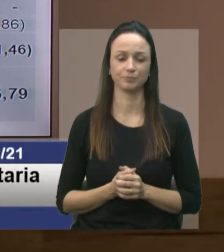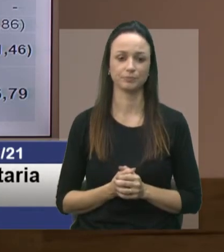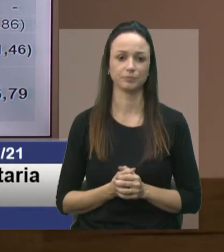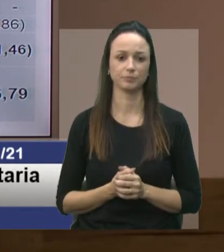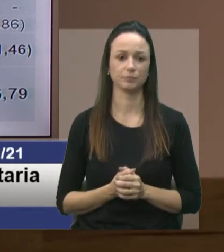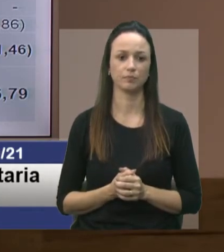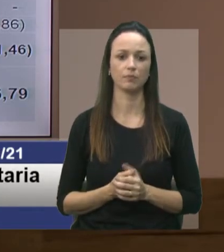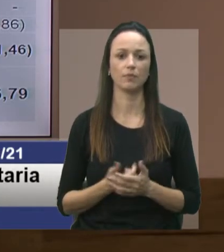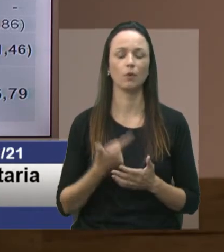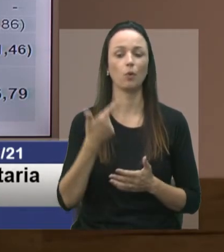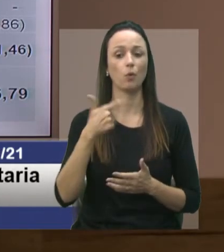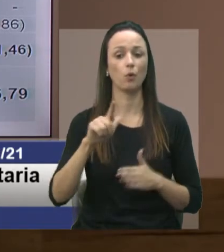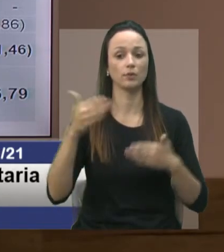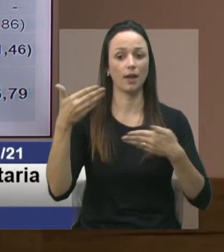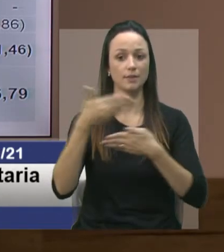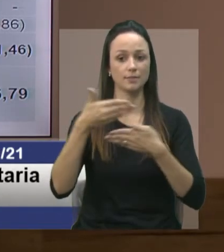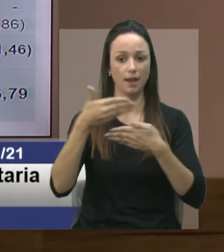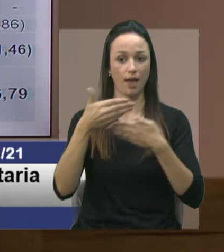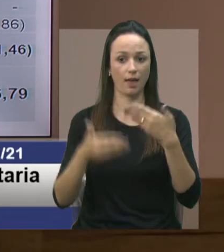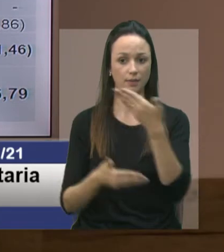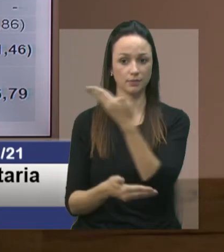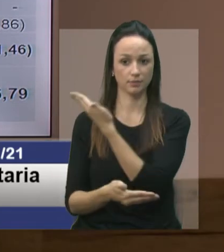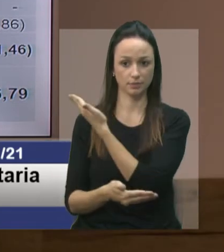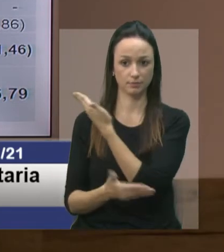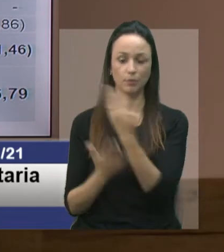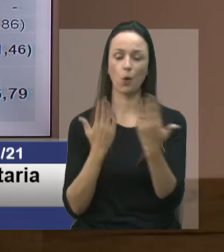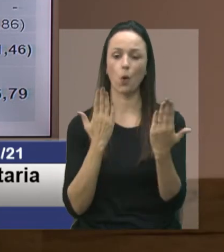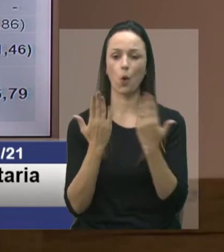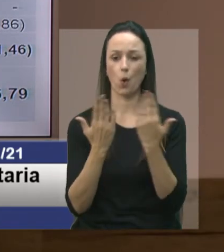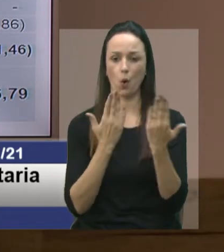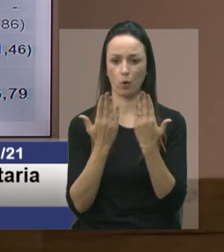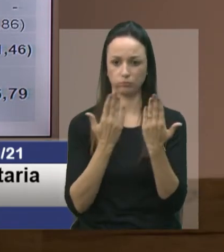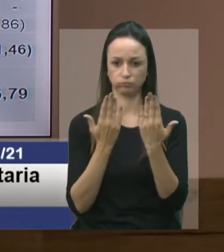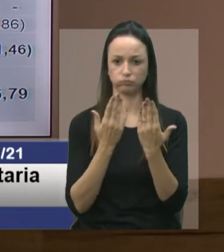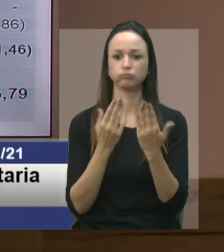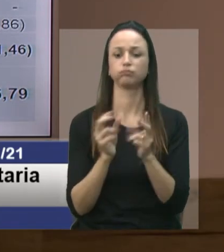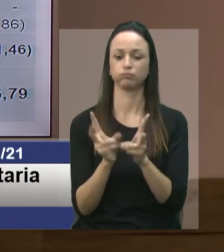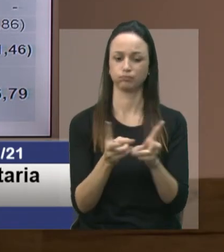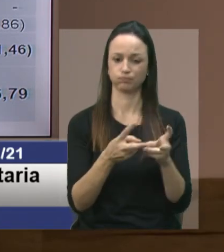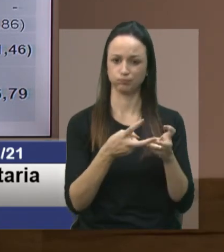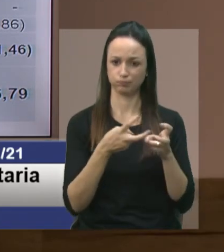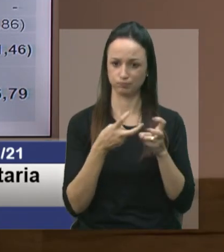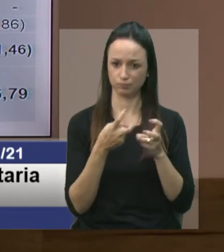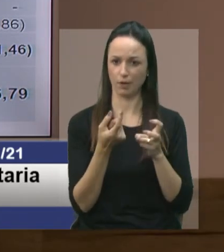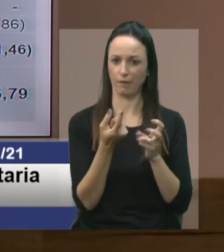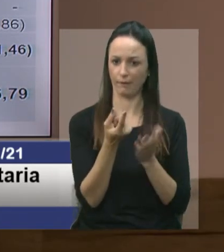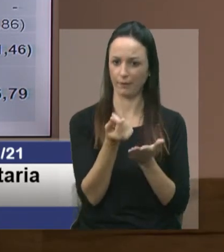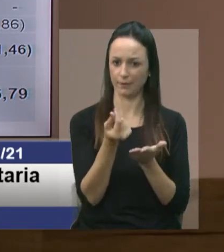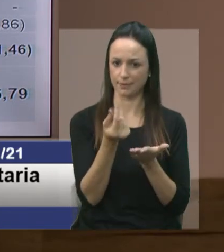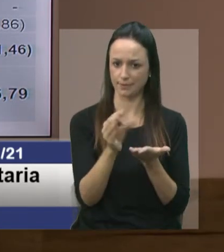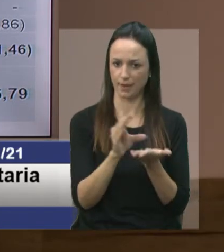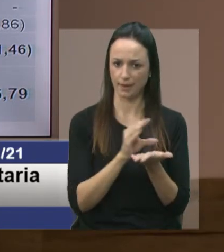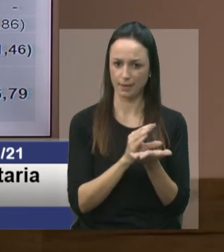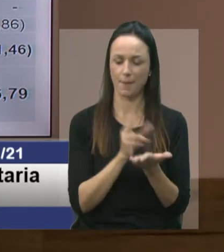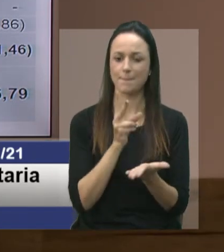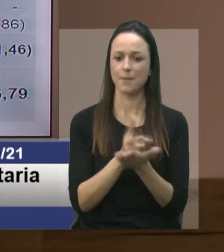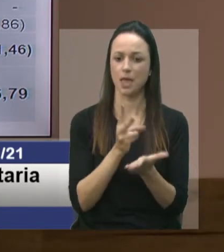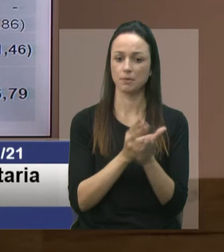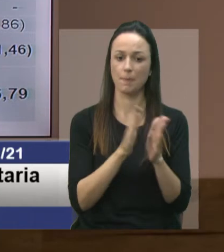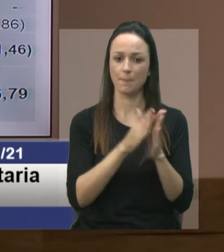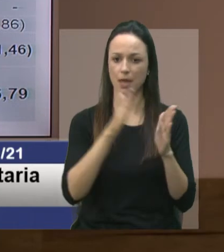Nesse próximo slide, a gente traz um comparativo das receitas arrecadadas no mesmo período